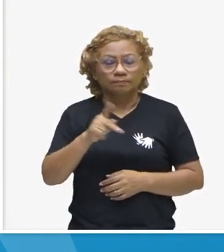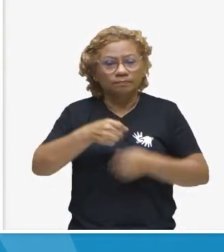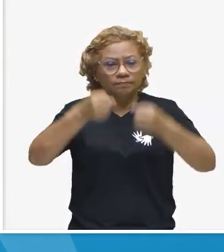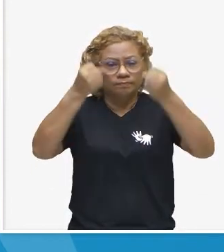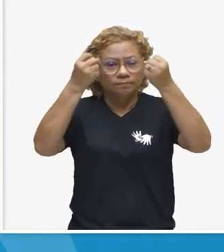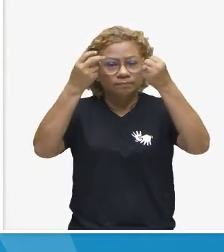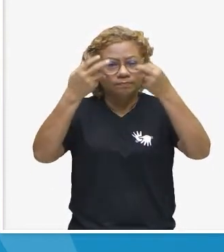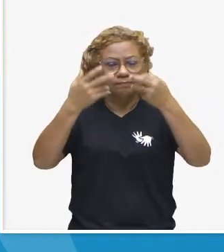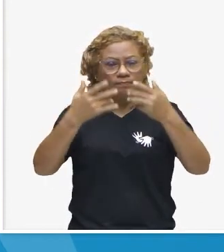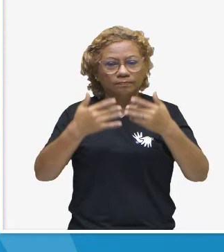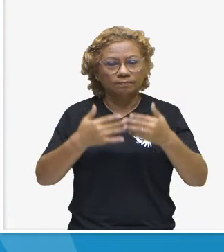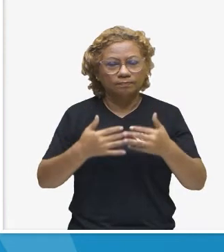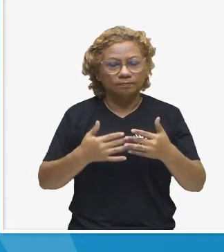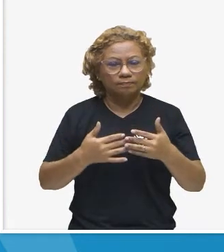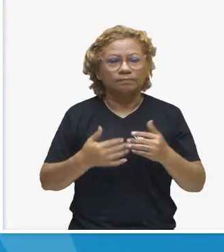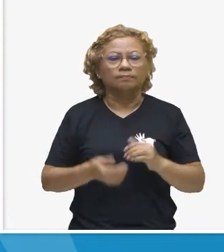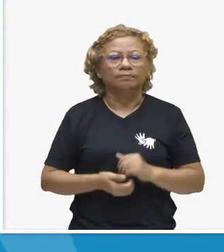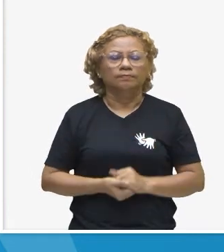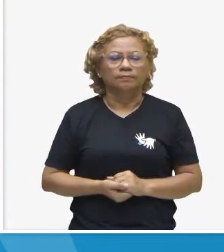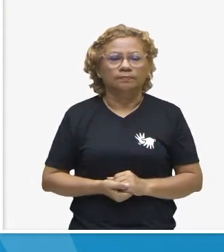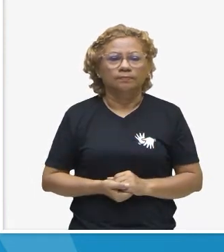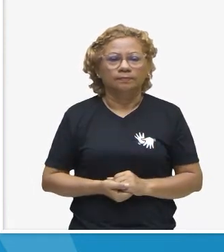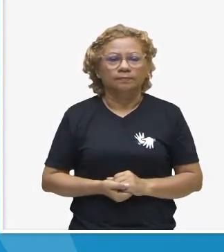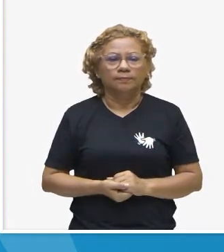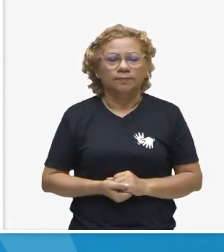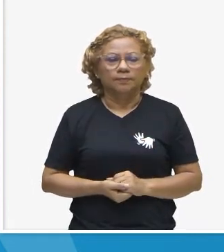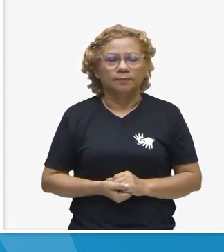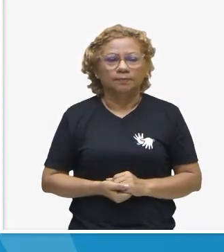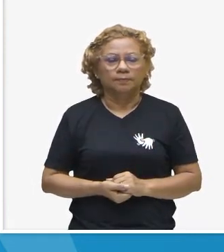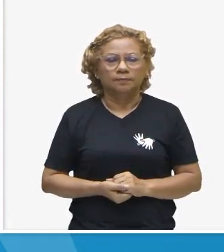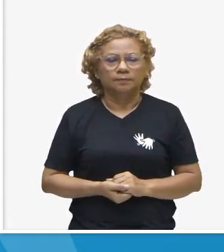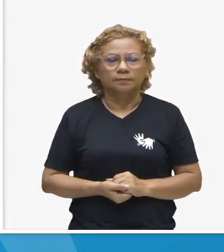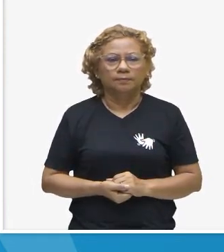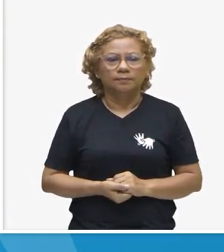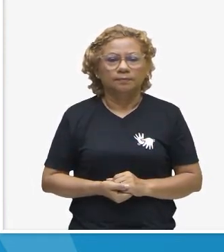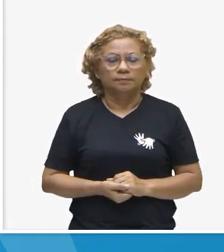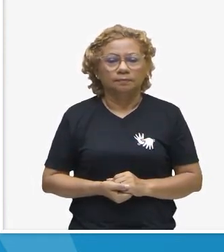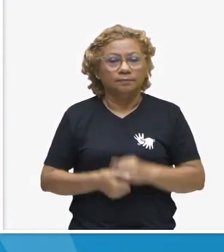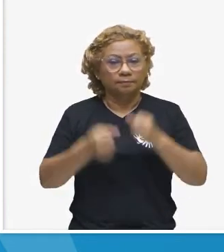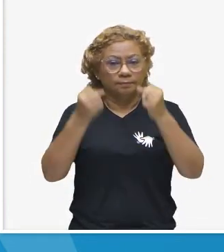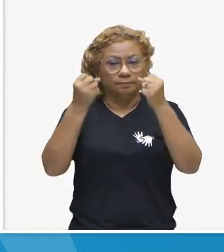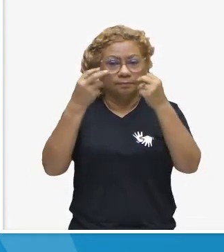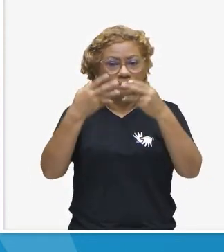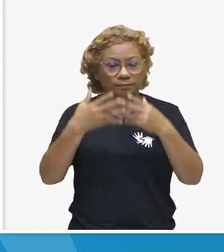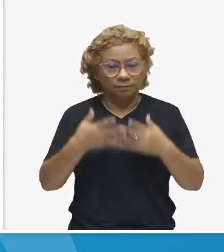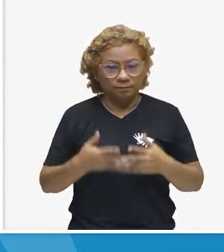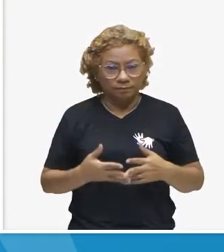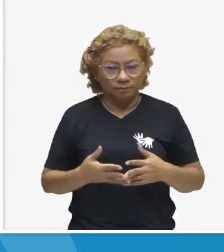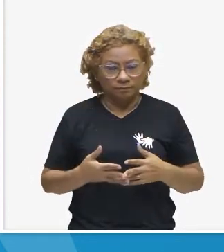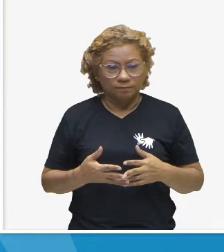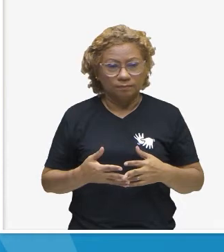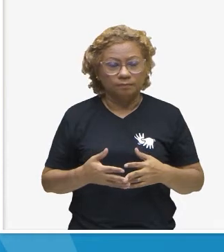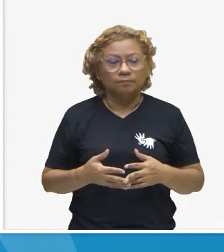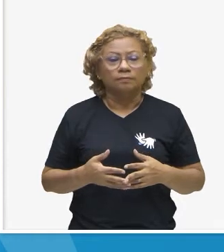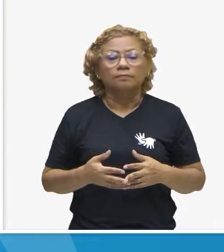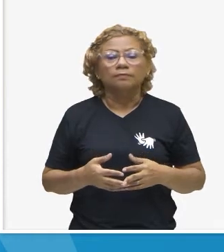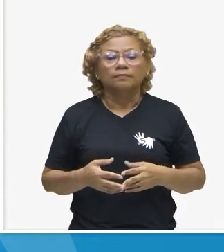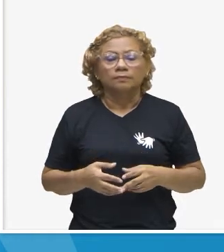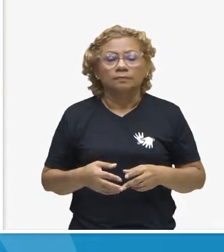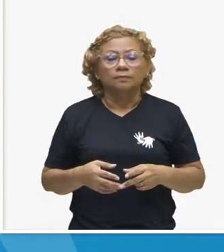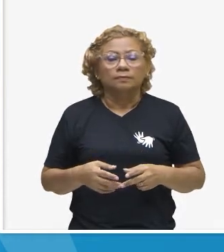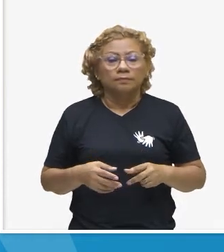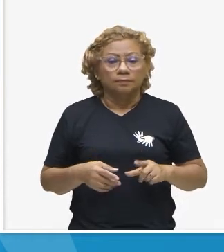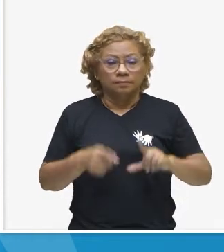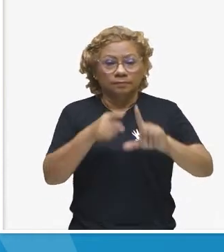Né? Ele falou de ângulos alternos. Então, repare, alternos é que ele muda